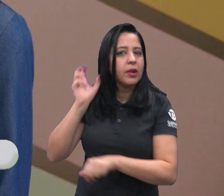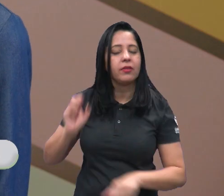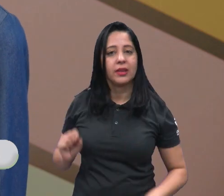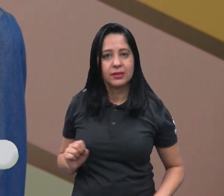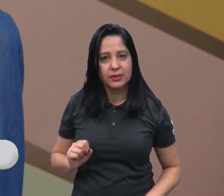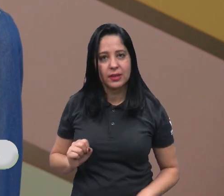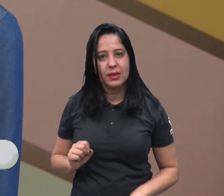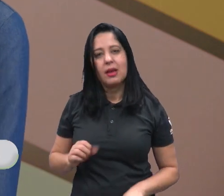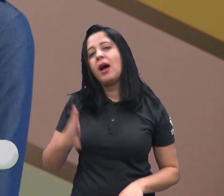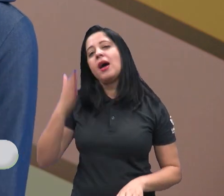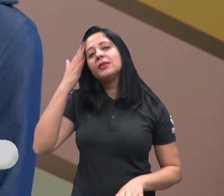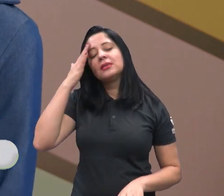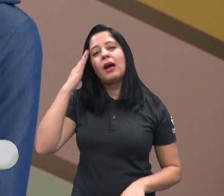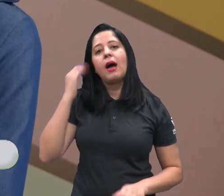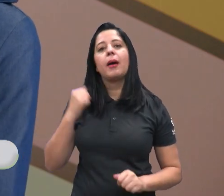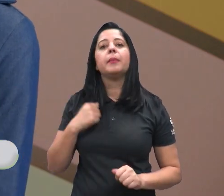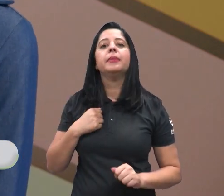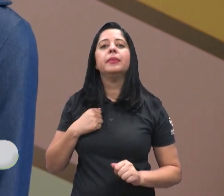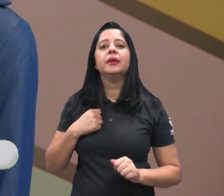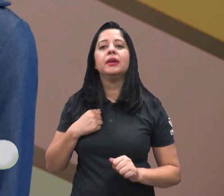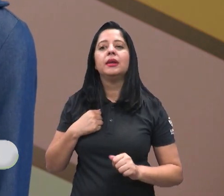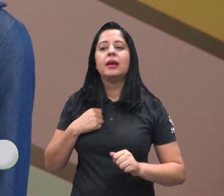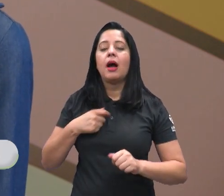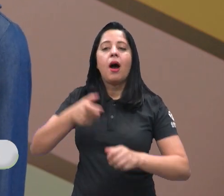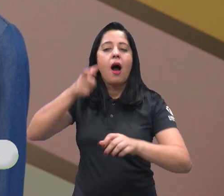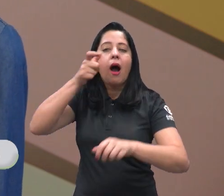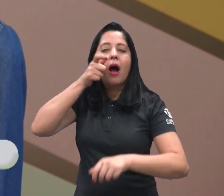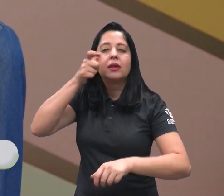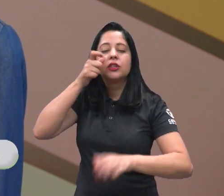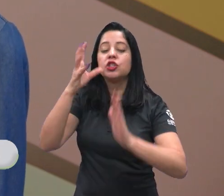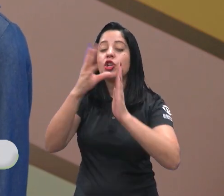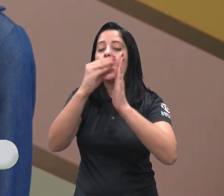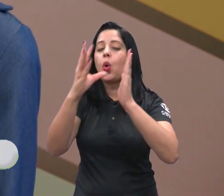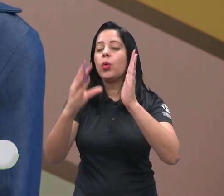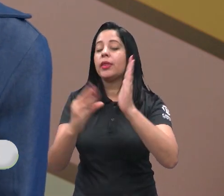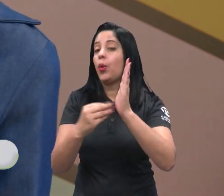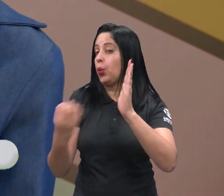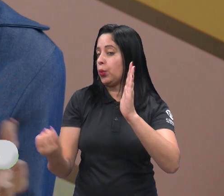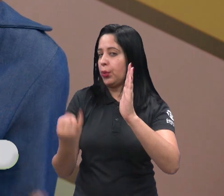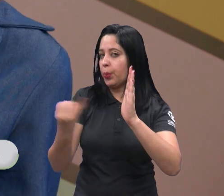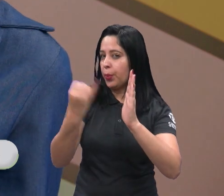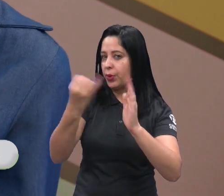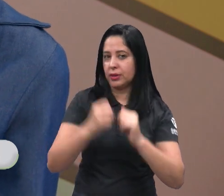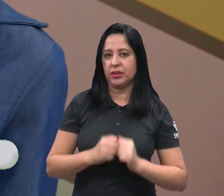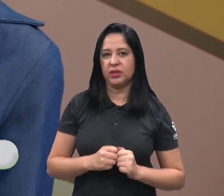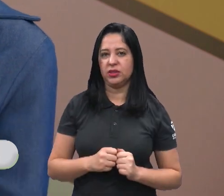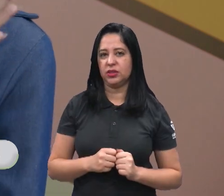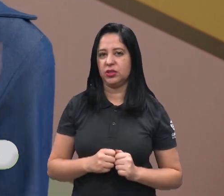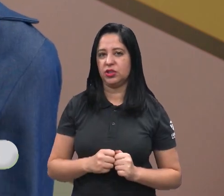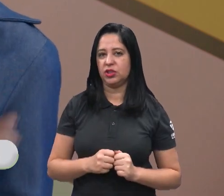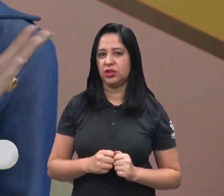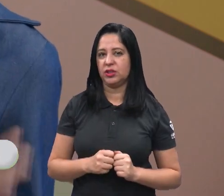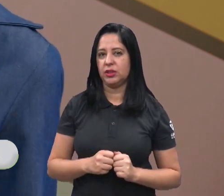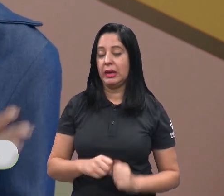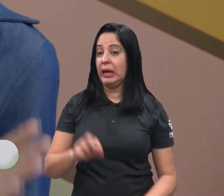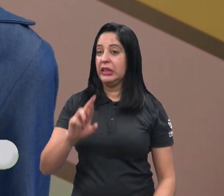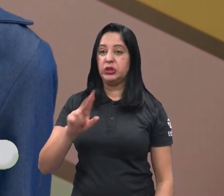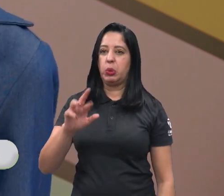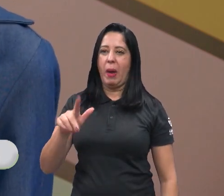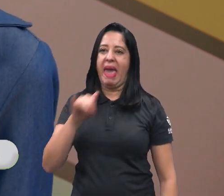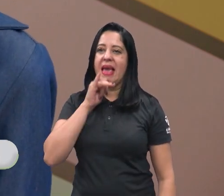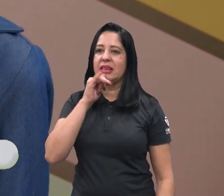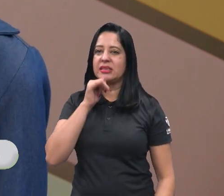seguindo conteúdos que te agregam na internet, né, e não só conteúdos para você ficar se comparando